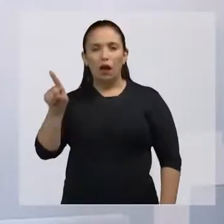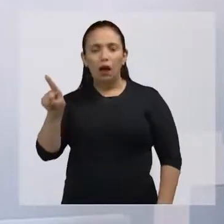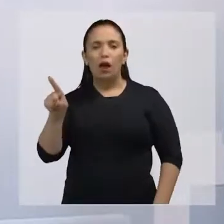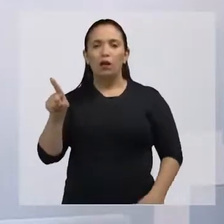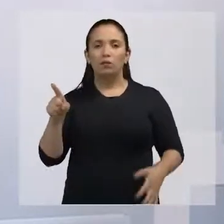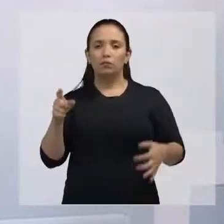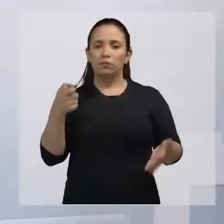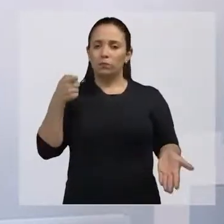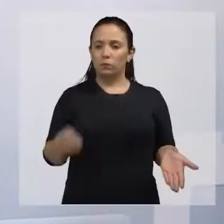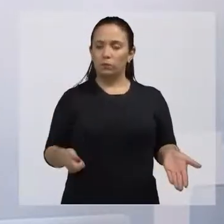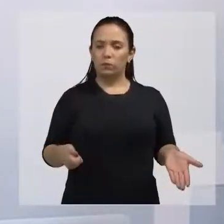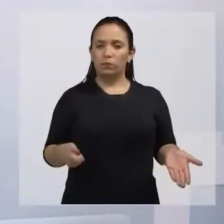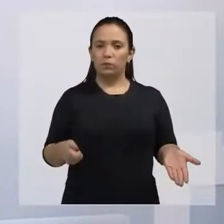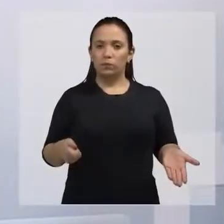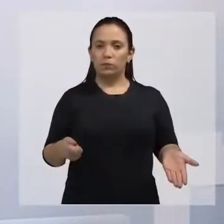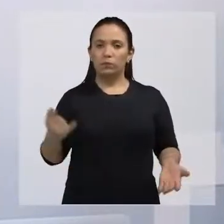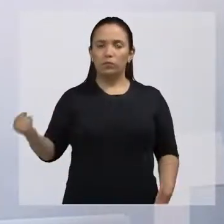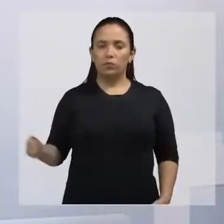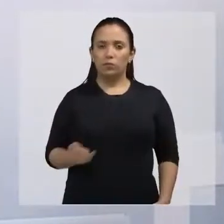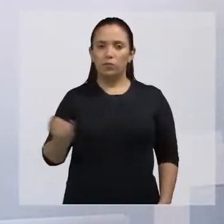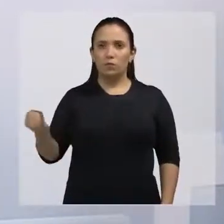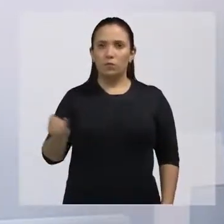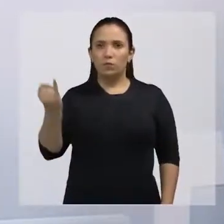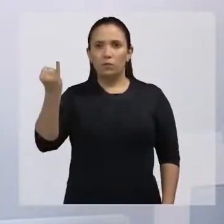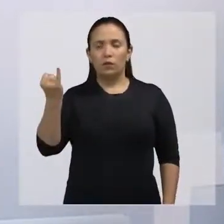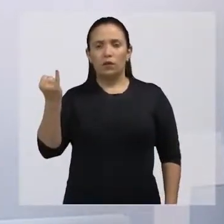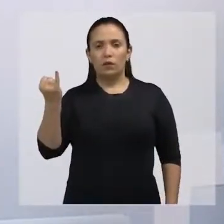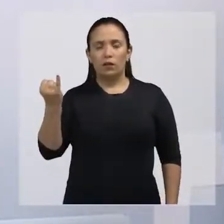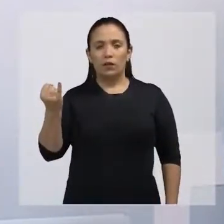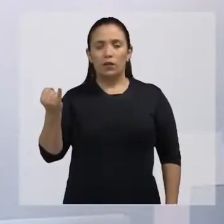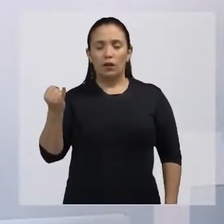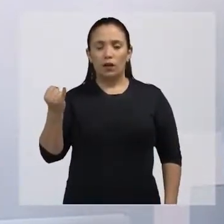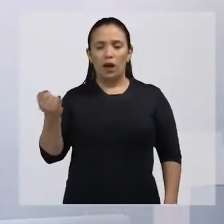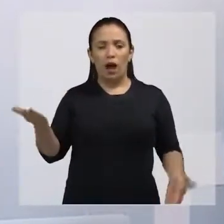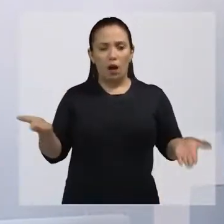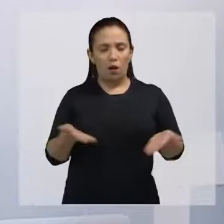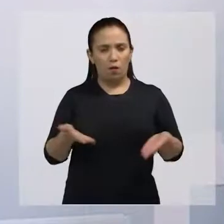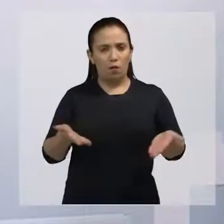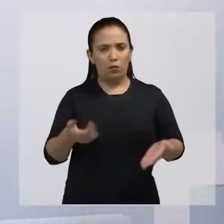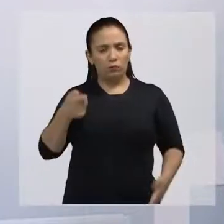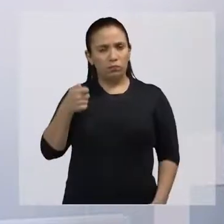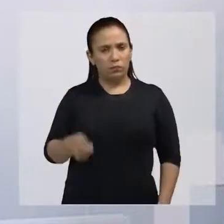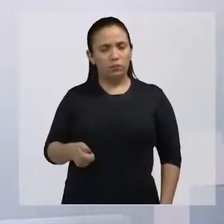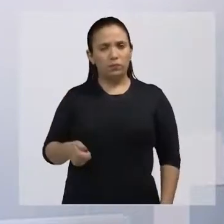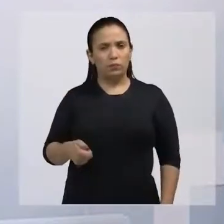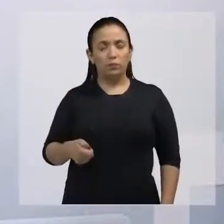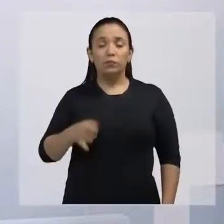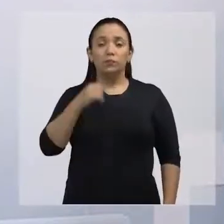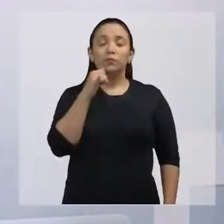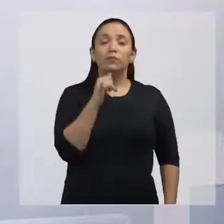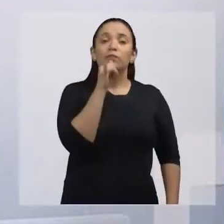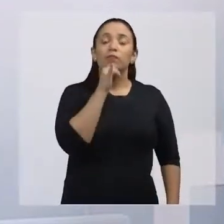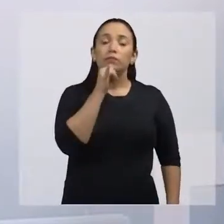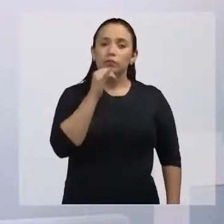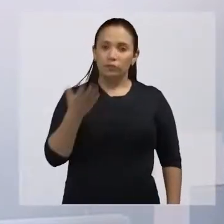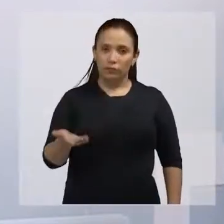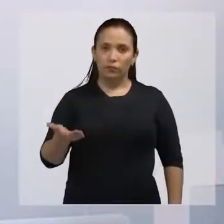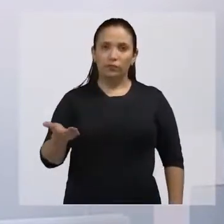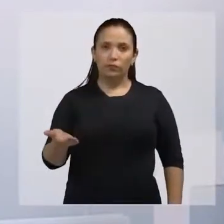um papel muito importante. Eu acho cedo para dizer isso, mas diga. Mas até agora ela fez um papel muito importante. Por